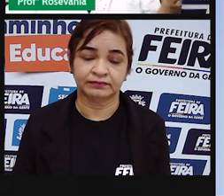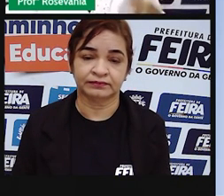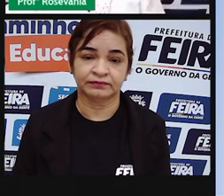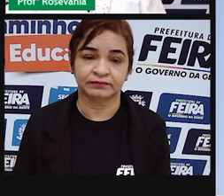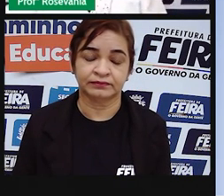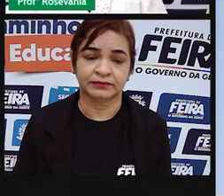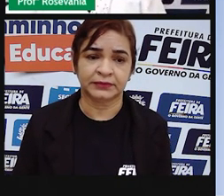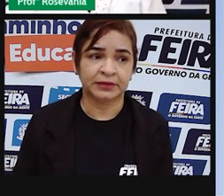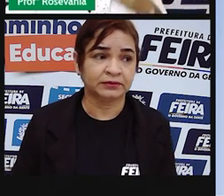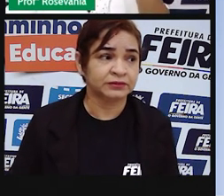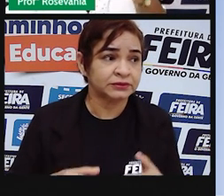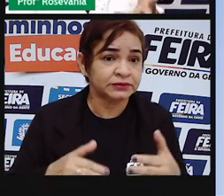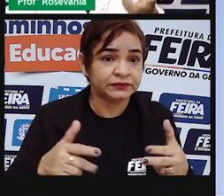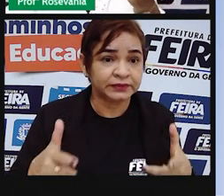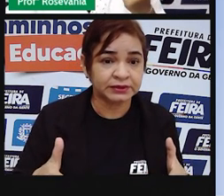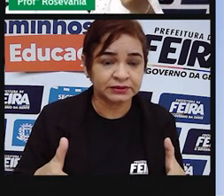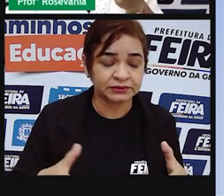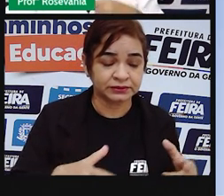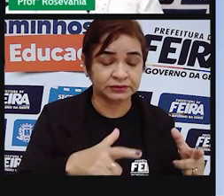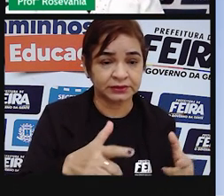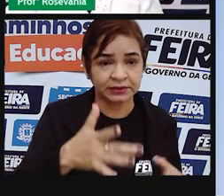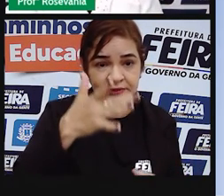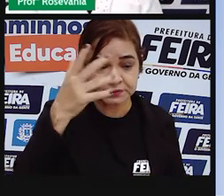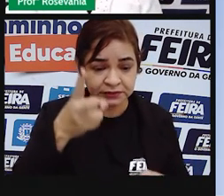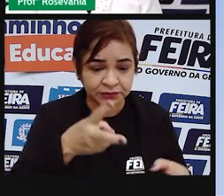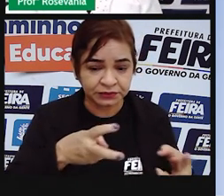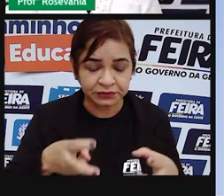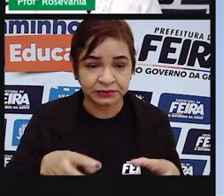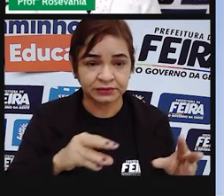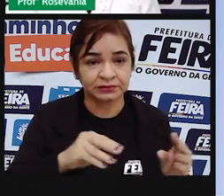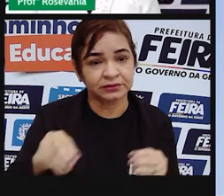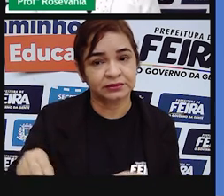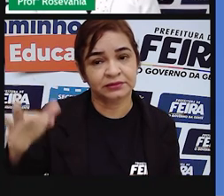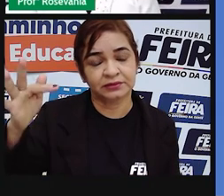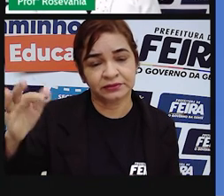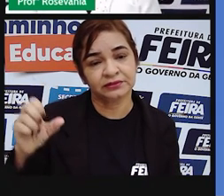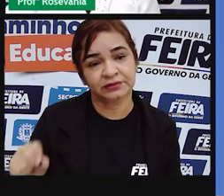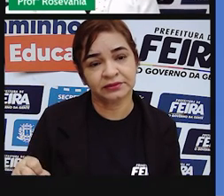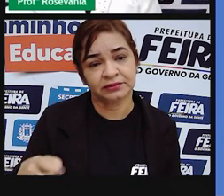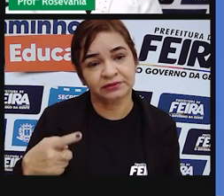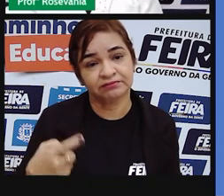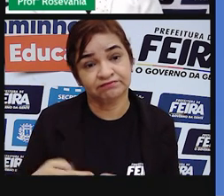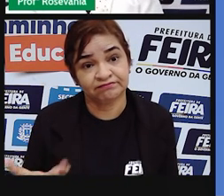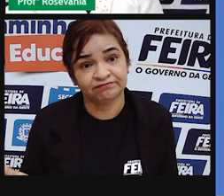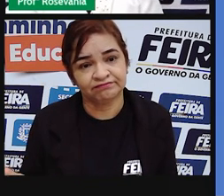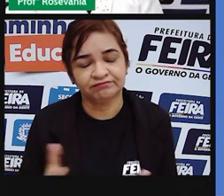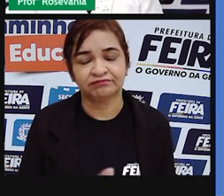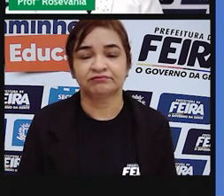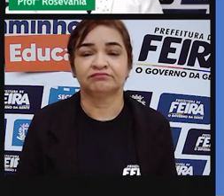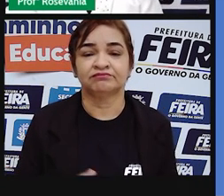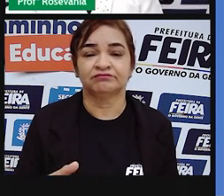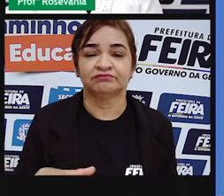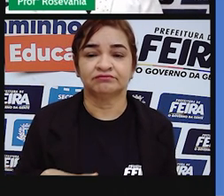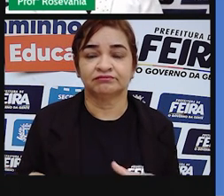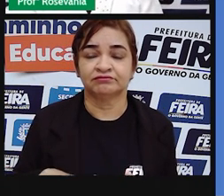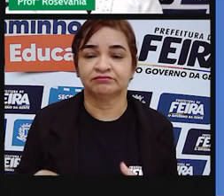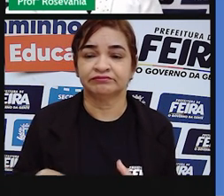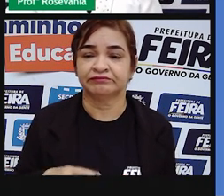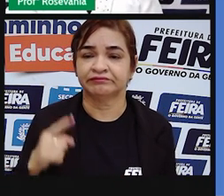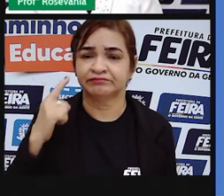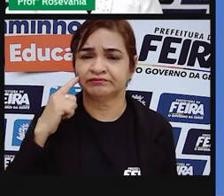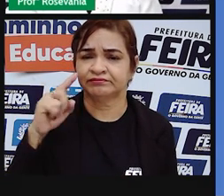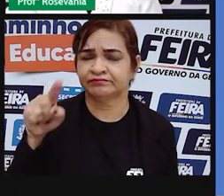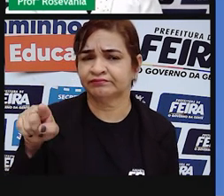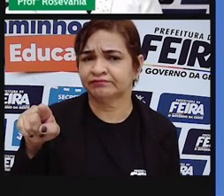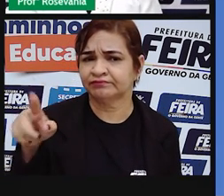né? E aí, acabou atraindo as pessoas do interior para vir para cá. Bom, agora juntei aqui os